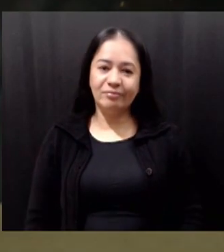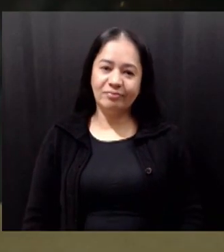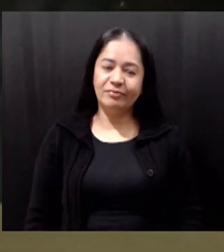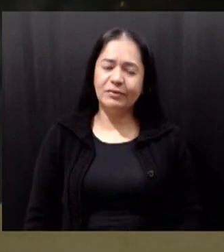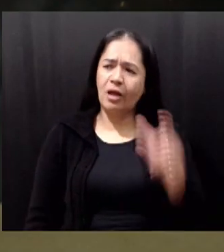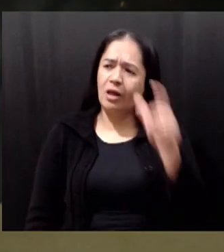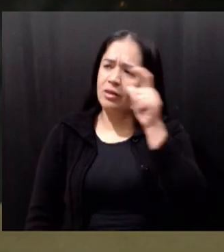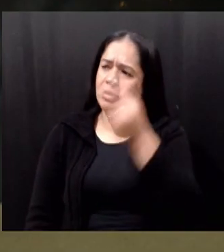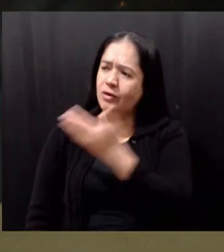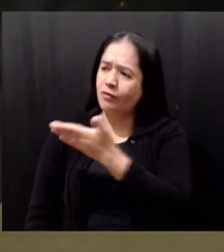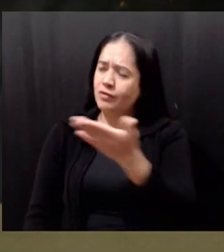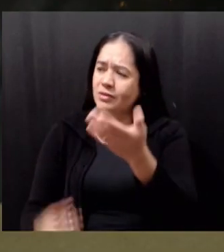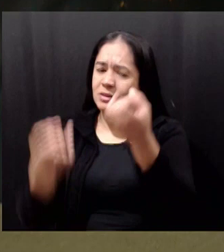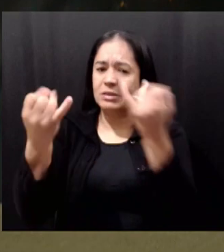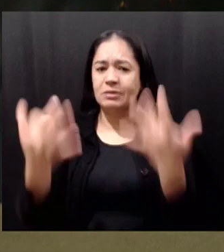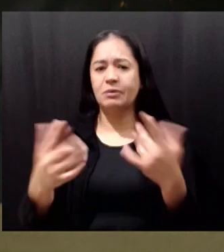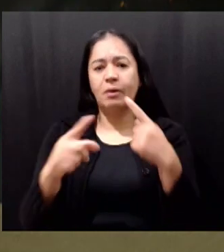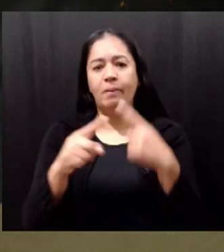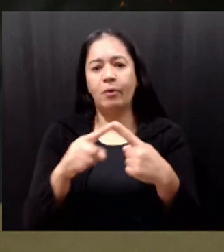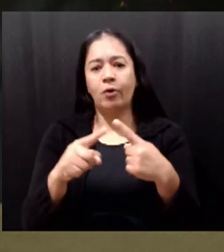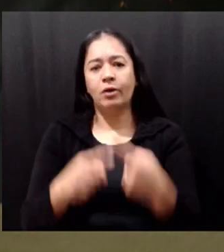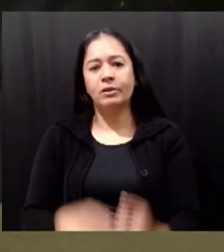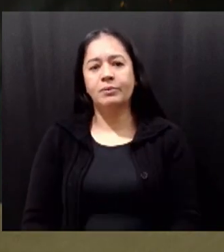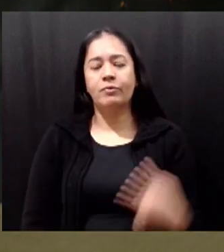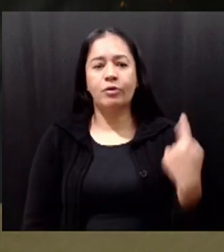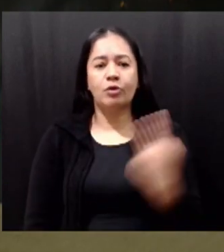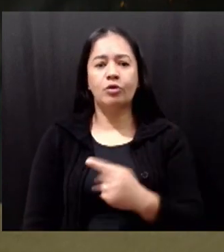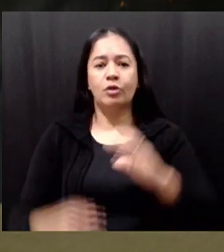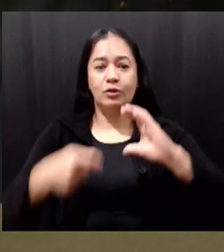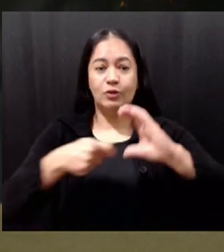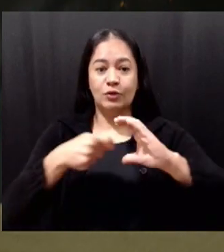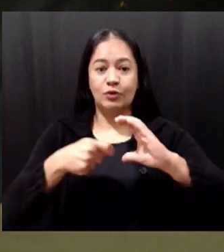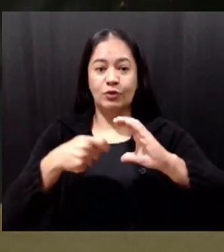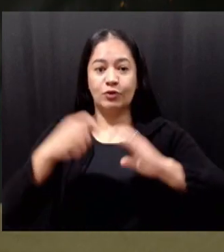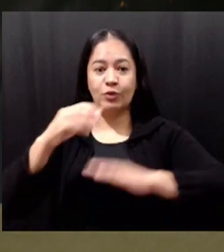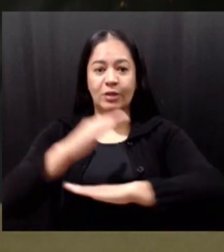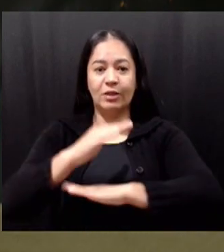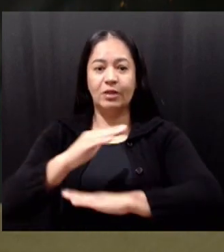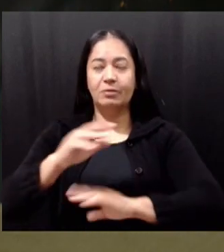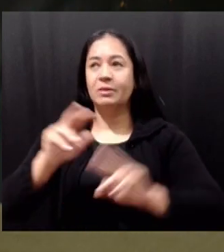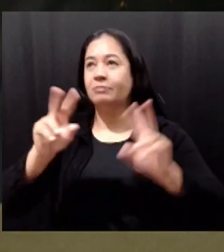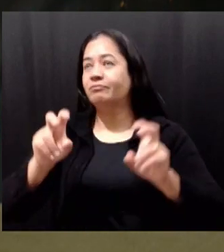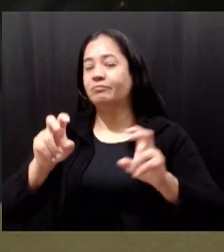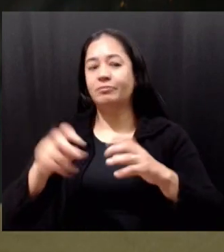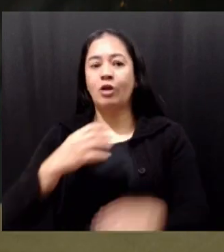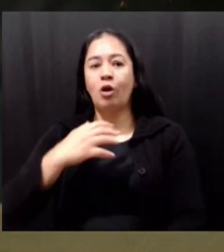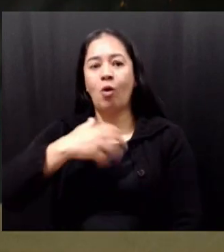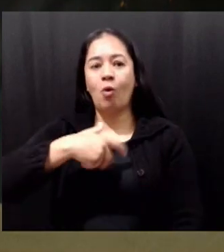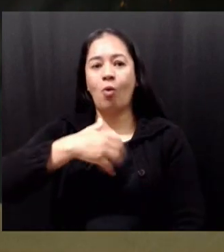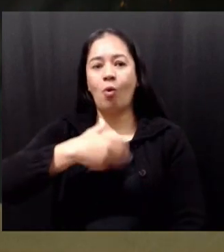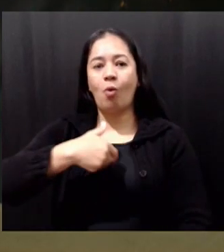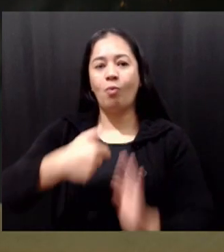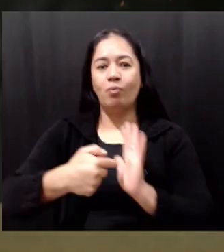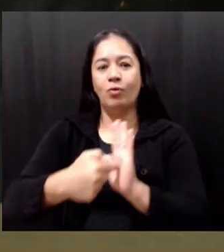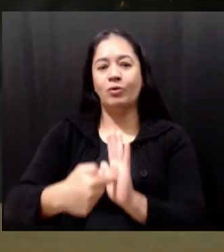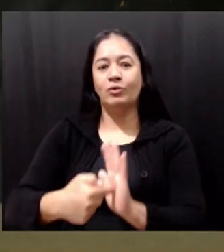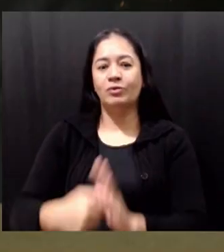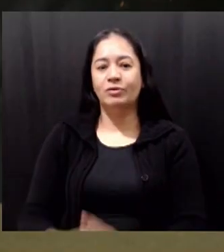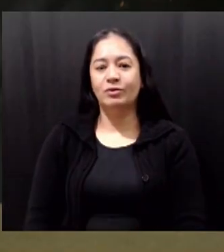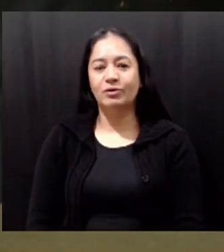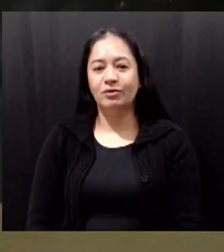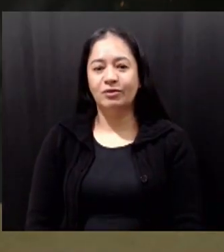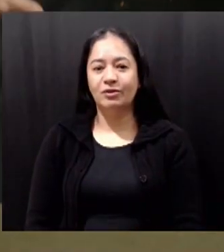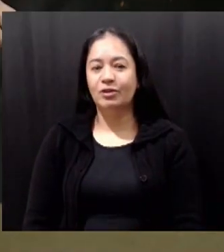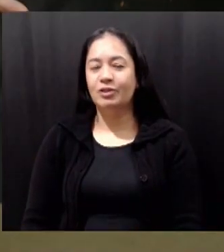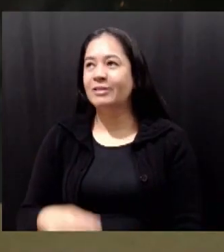porque o nosso Estúdio Câmara é sobre comportamento, então a gente sempre tem Ainda bem, profissionais magníficos, né? E